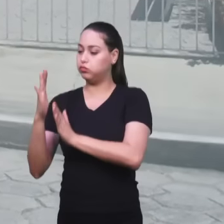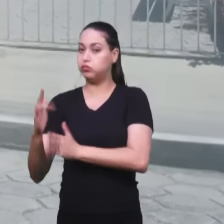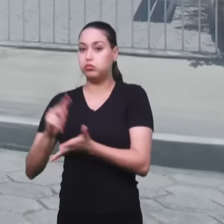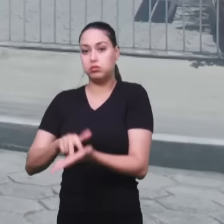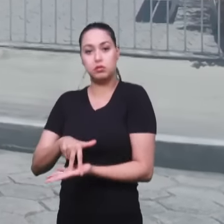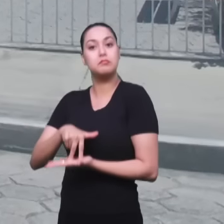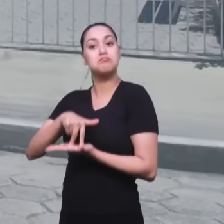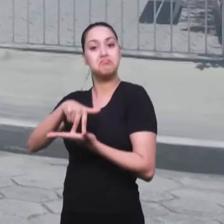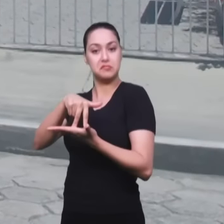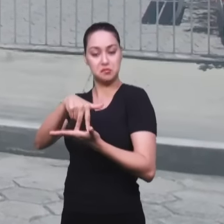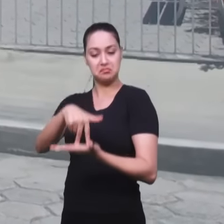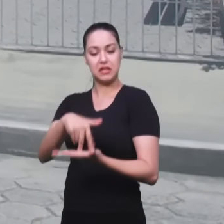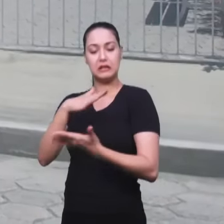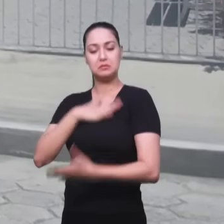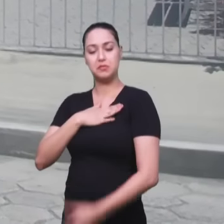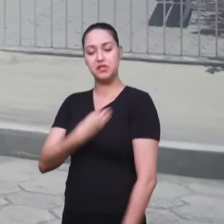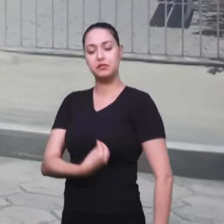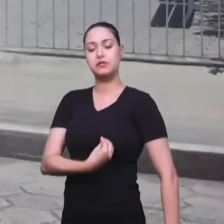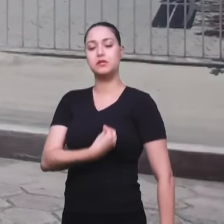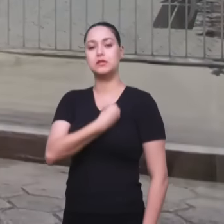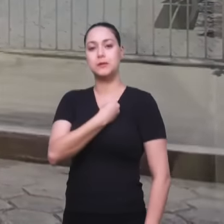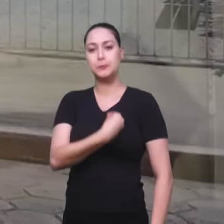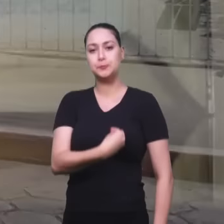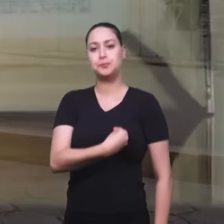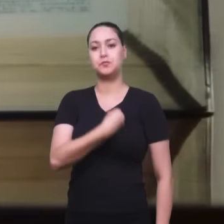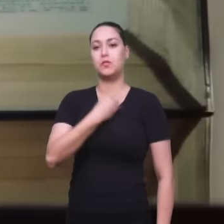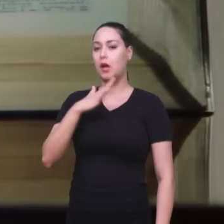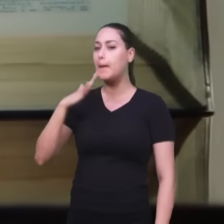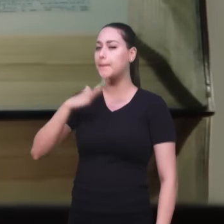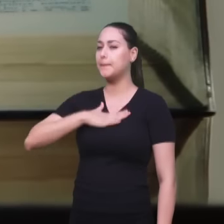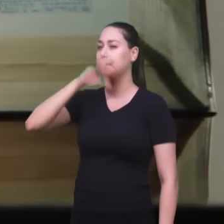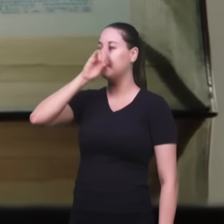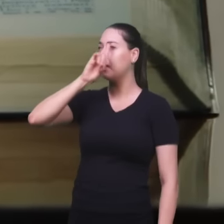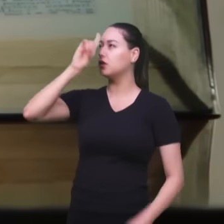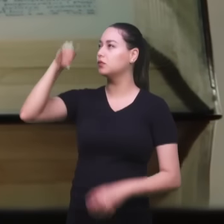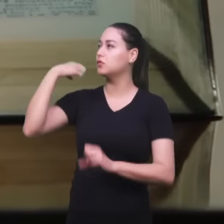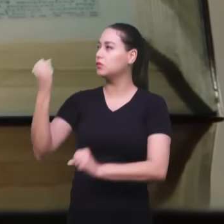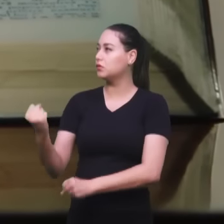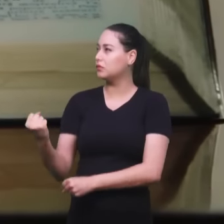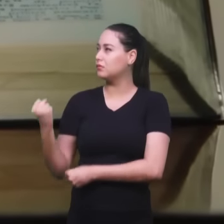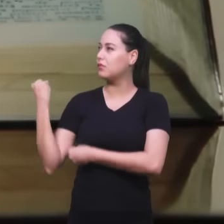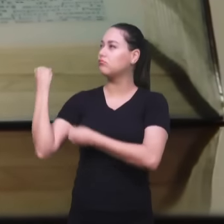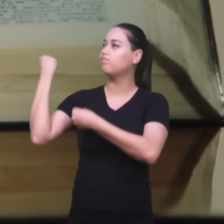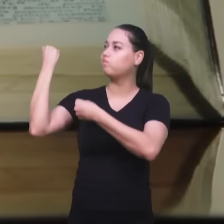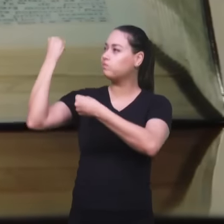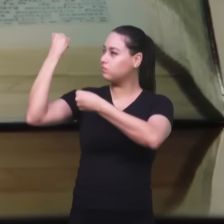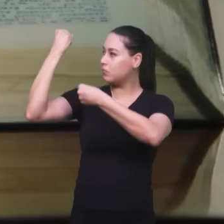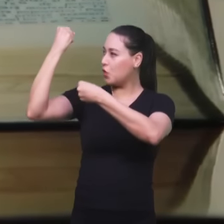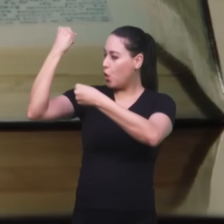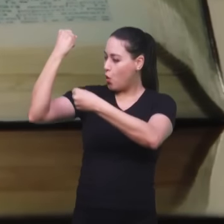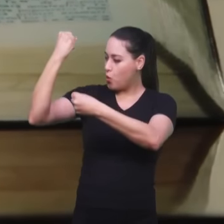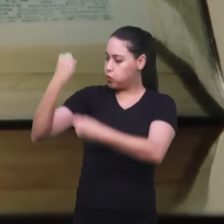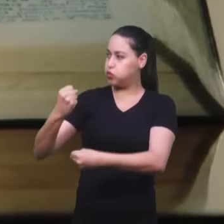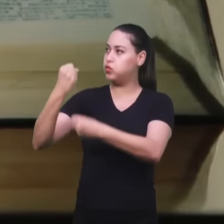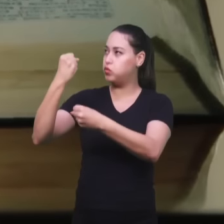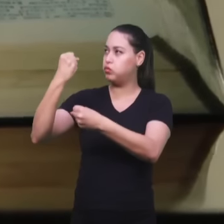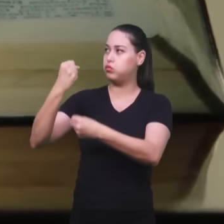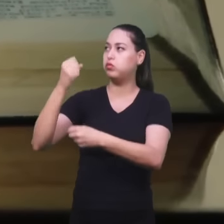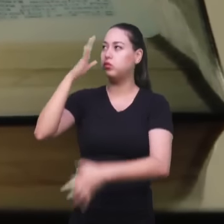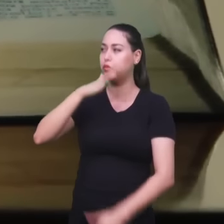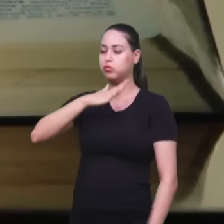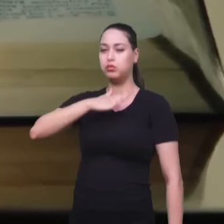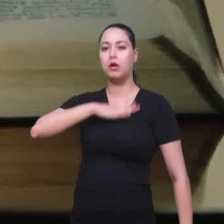me Sustentar Meu Deus É muito Paz Seu Deus É